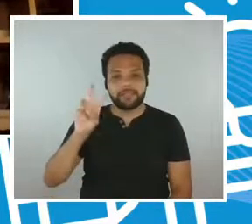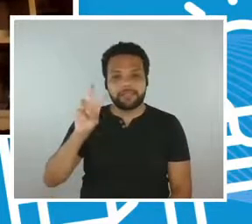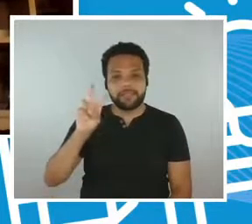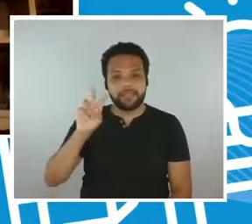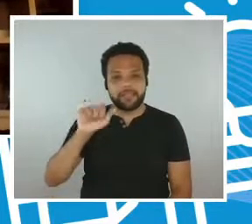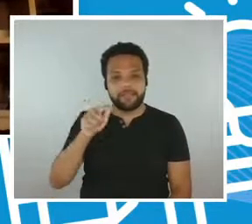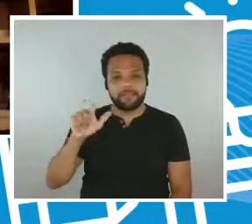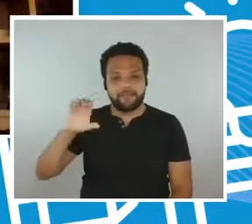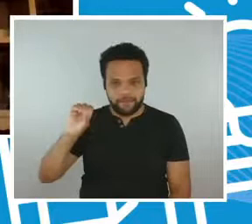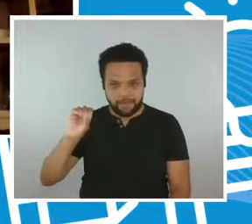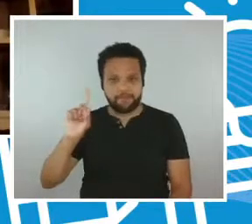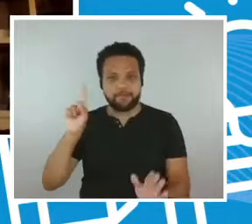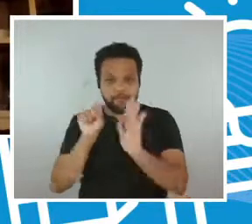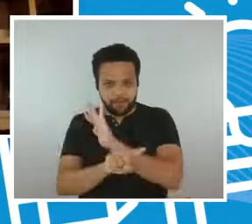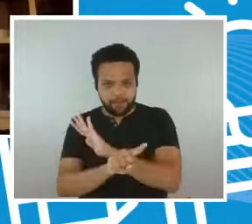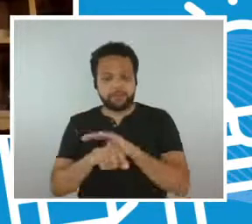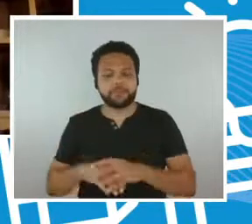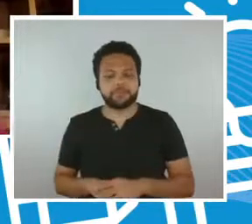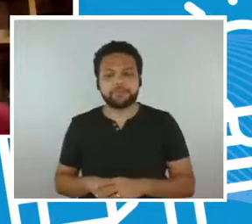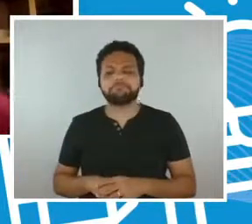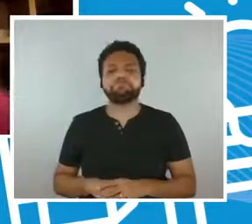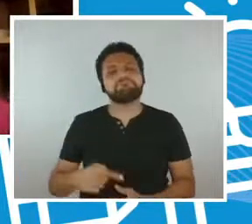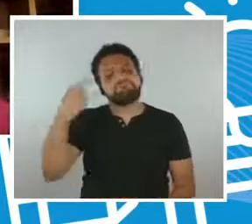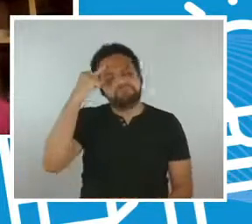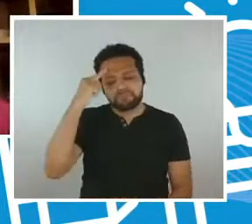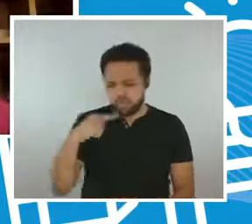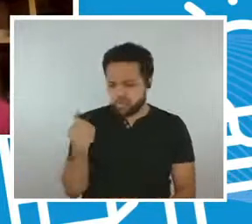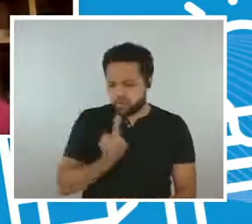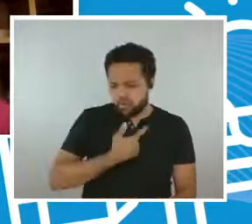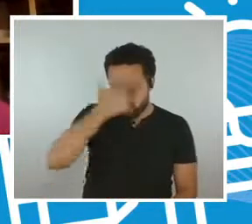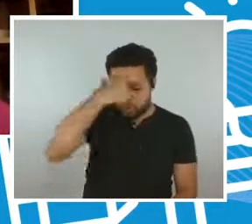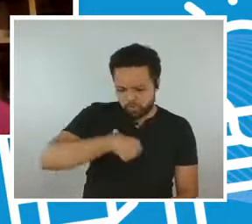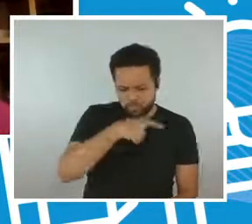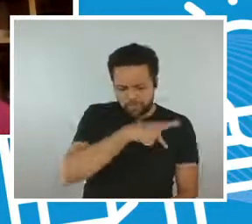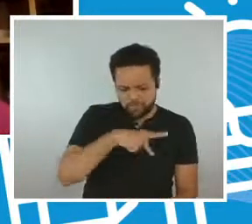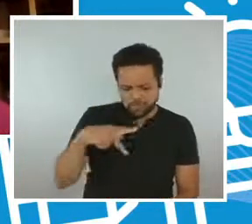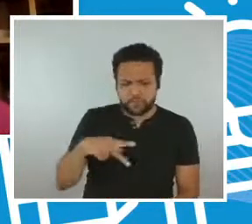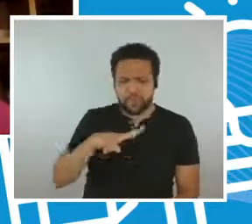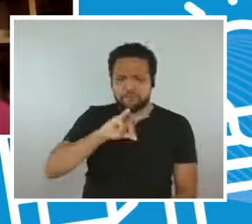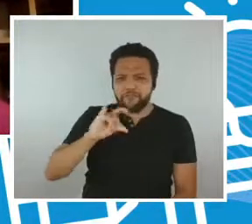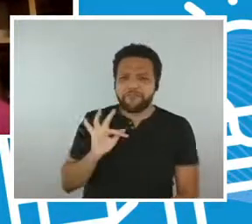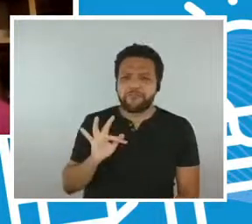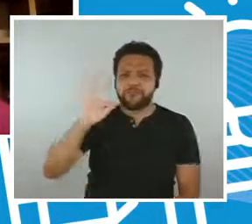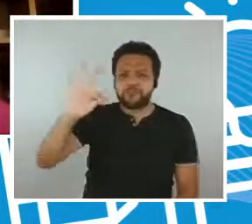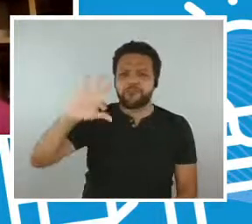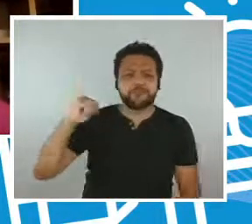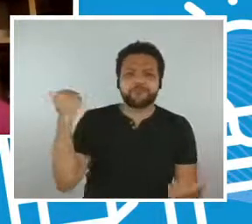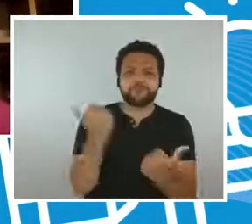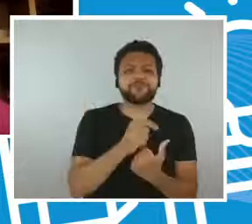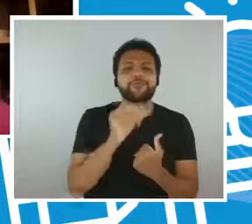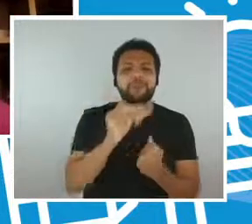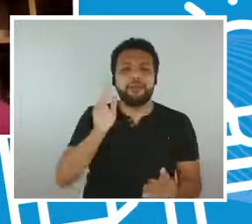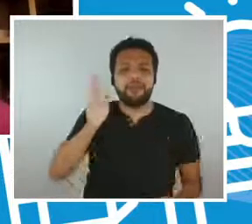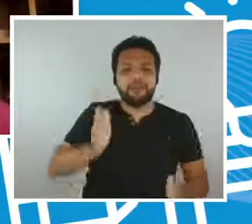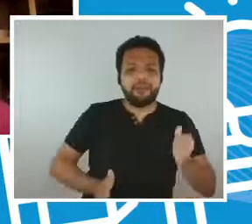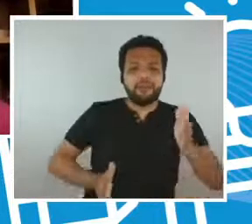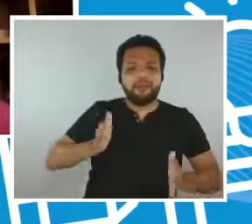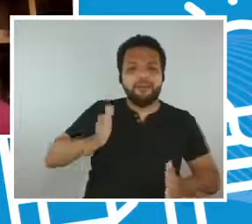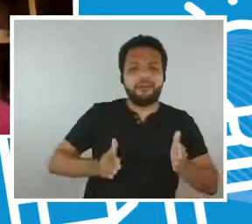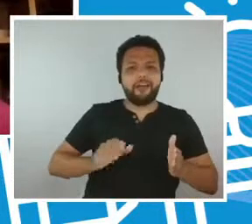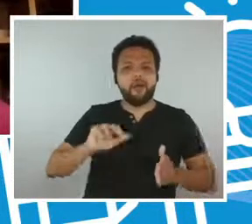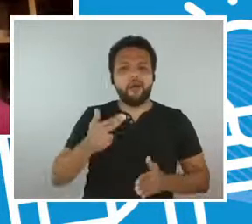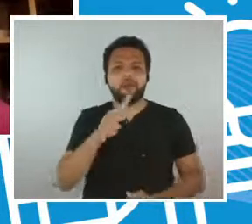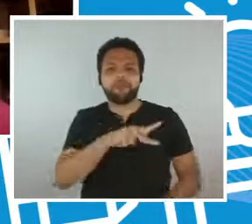certo? Será que a nossa profissão será substituída pelas máquinas, pelo professor digital?